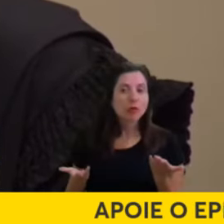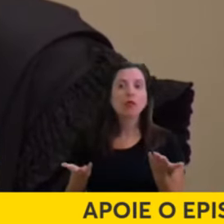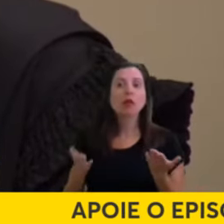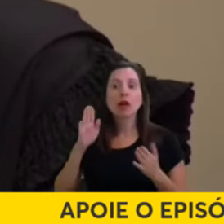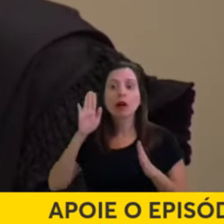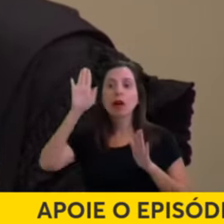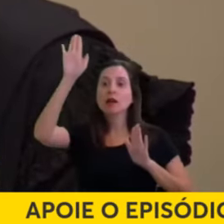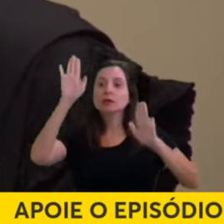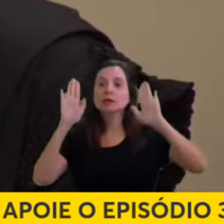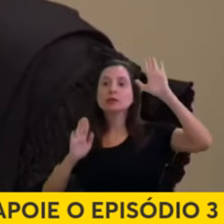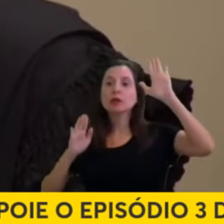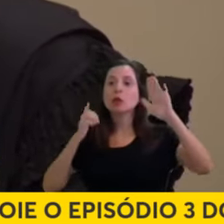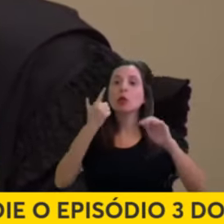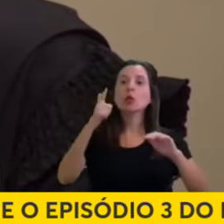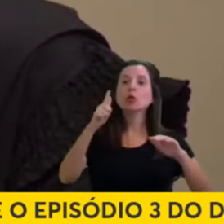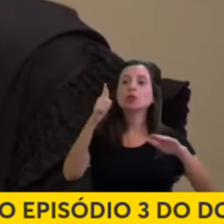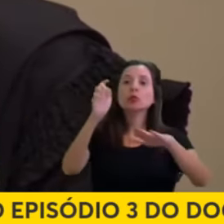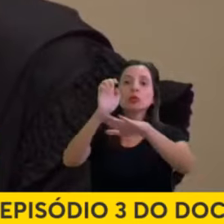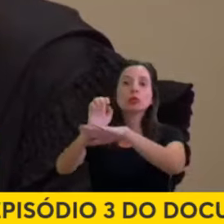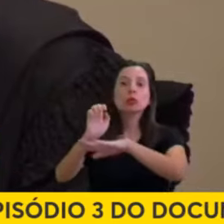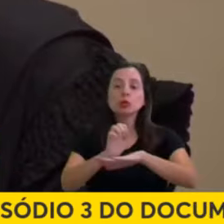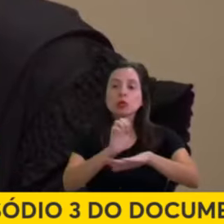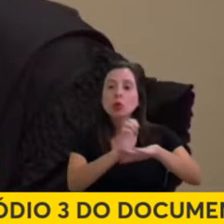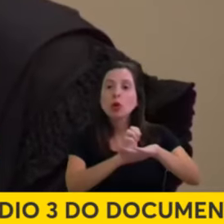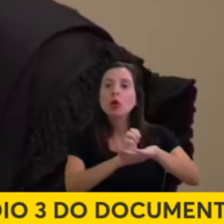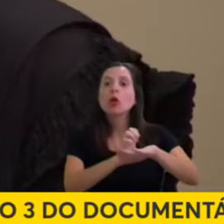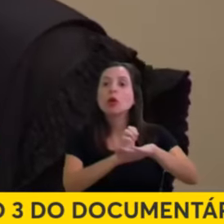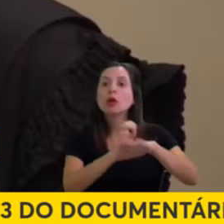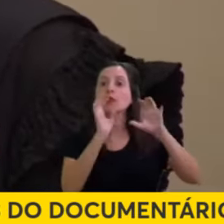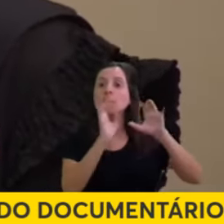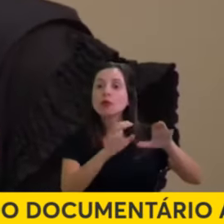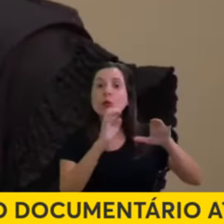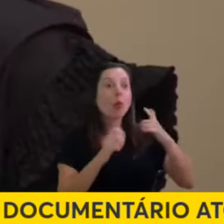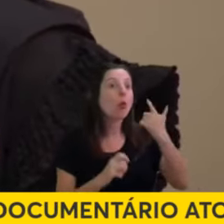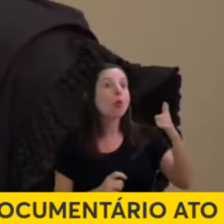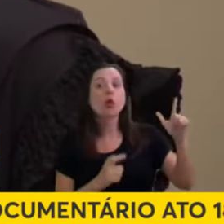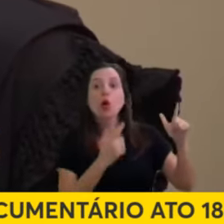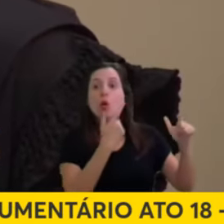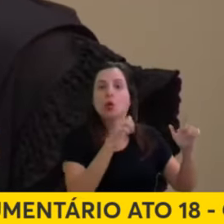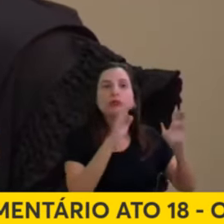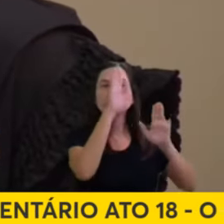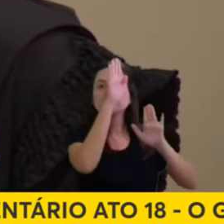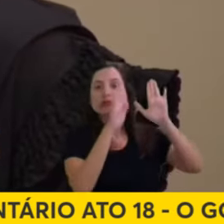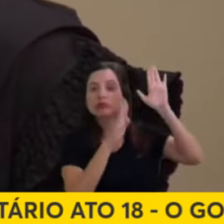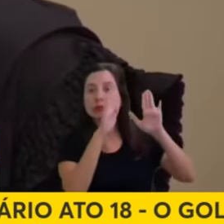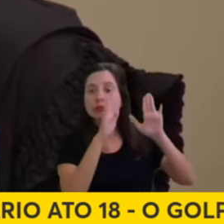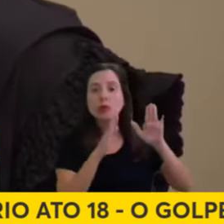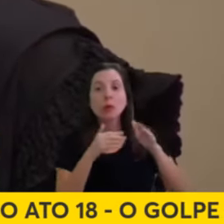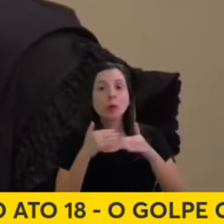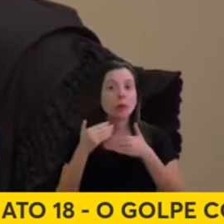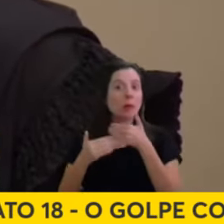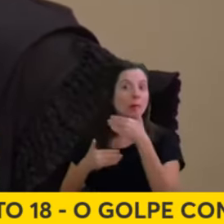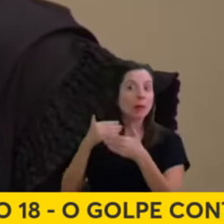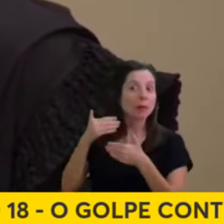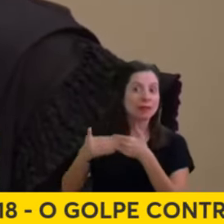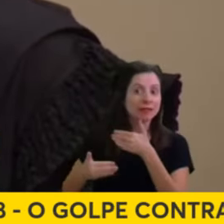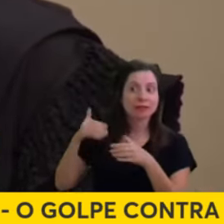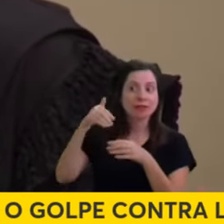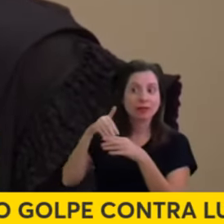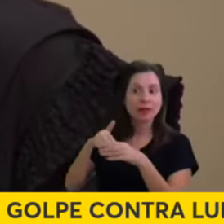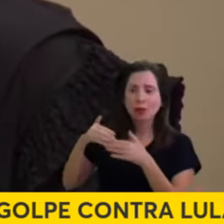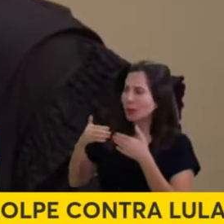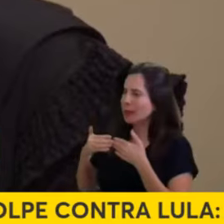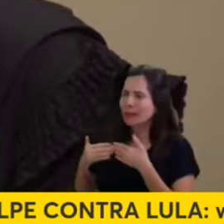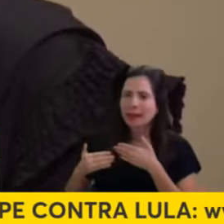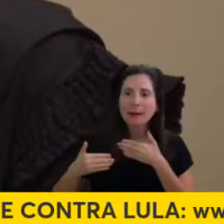em outros estados afetando-se a outras candidaturas o processo de formação de vontade política ultrapassa o momento eleitoral e se projeta